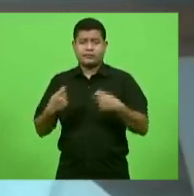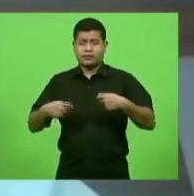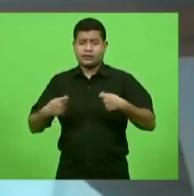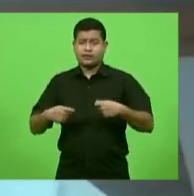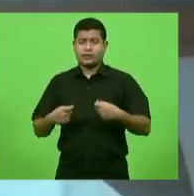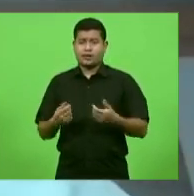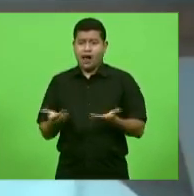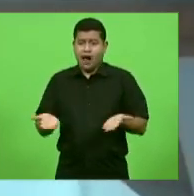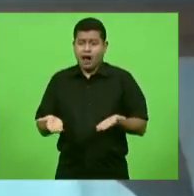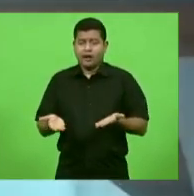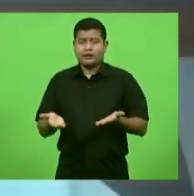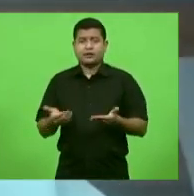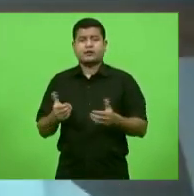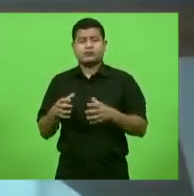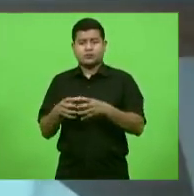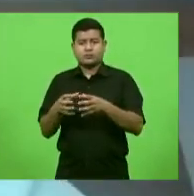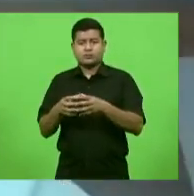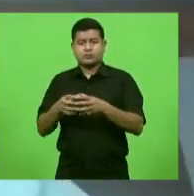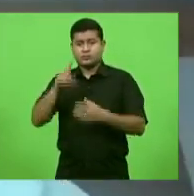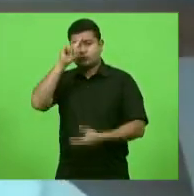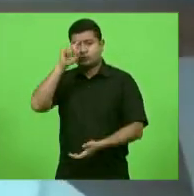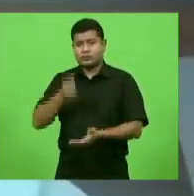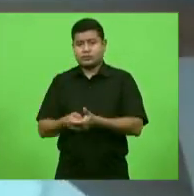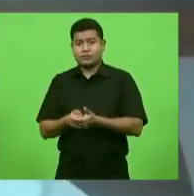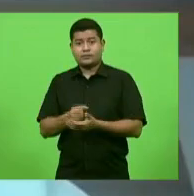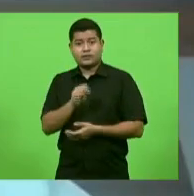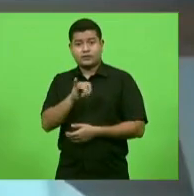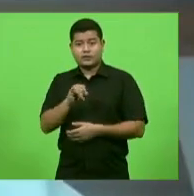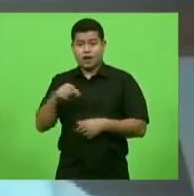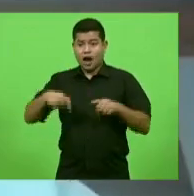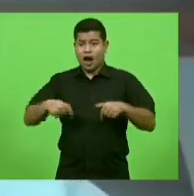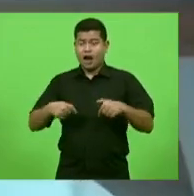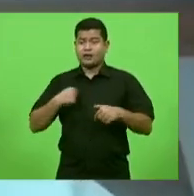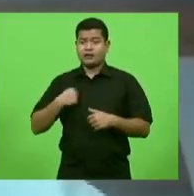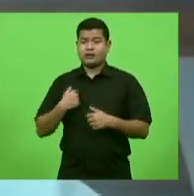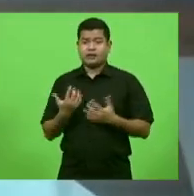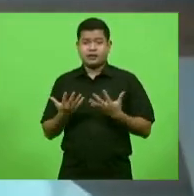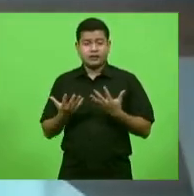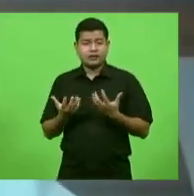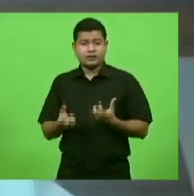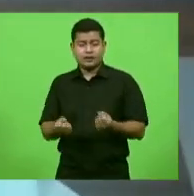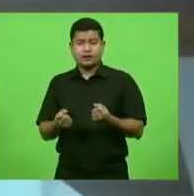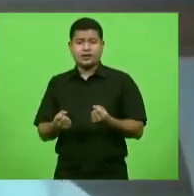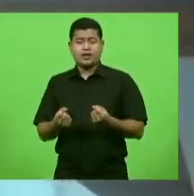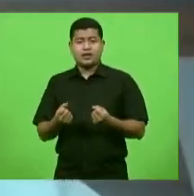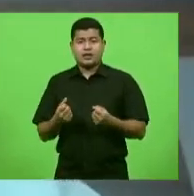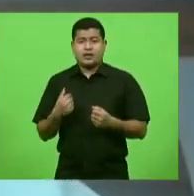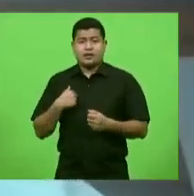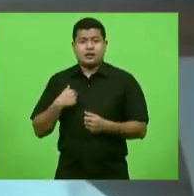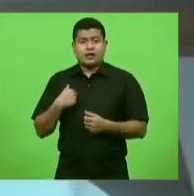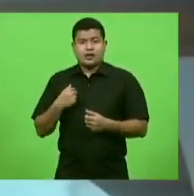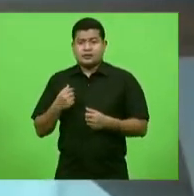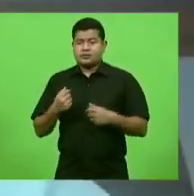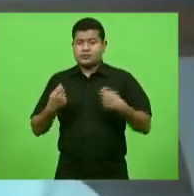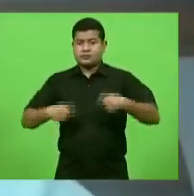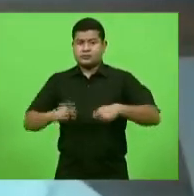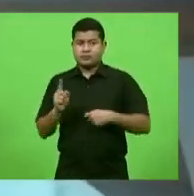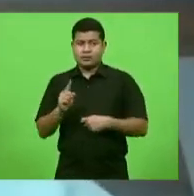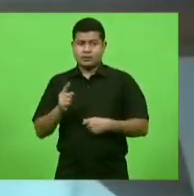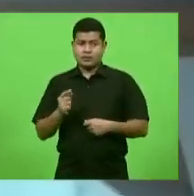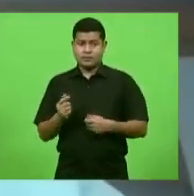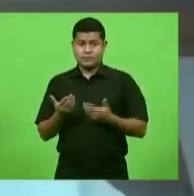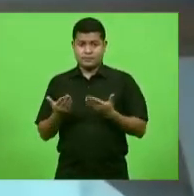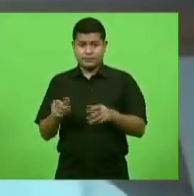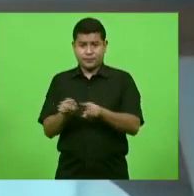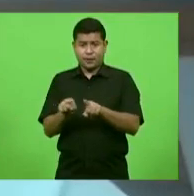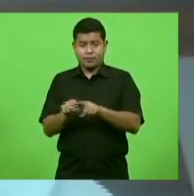Impeachment. Mesmo se esse egresso um órgão julgador considerasse haver relação de dependência entre a instância criminal de competência do STJ e a